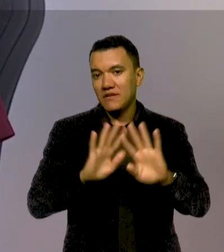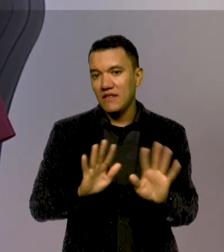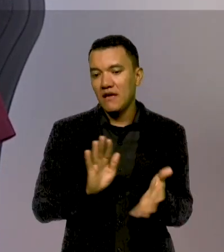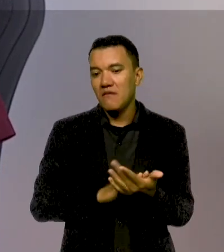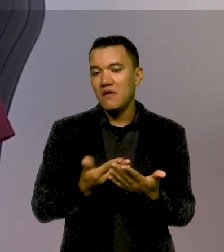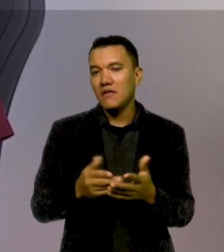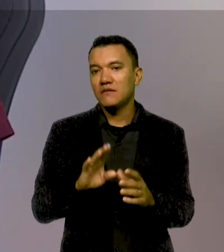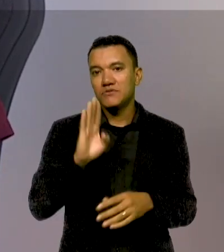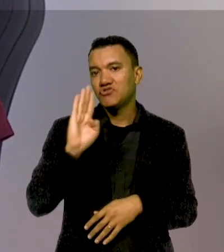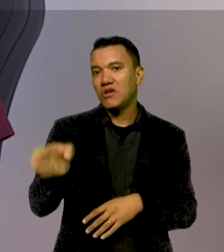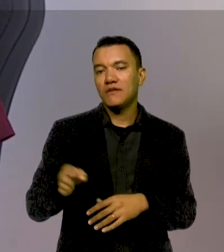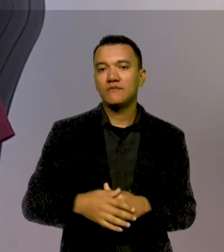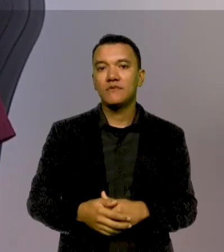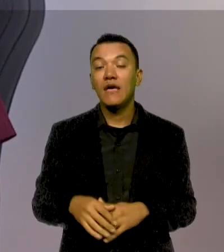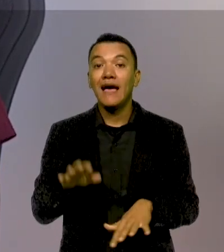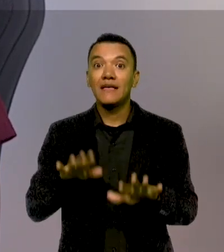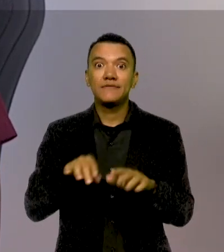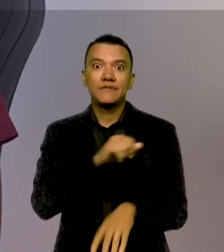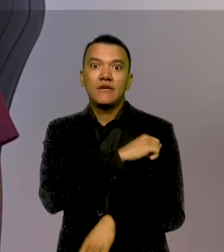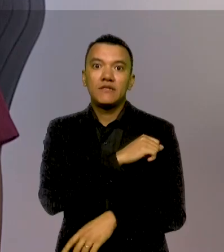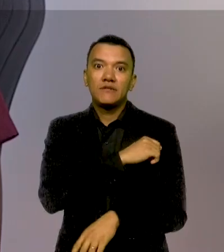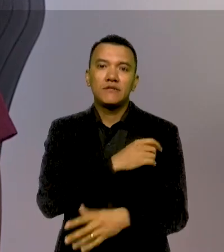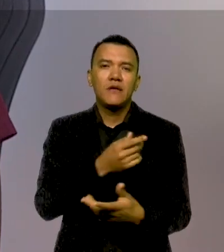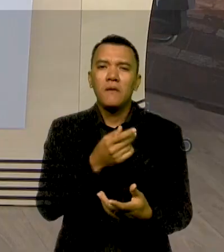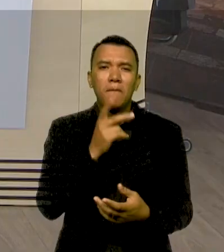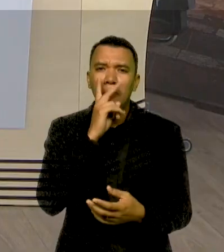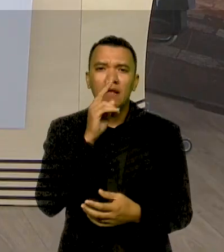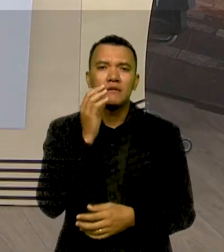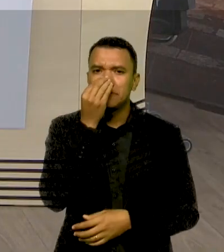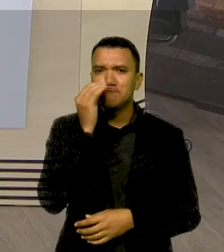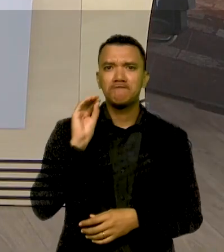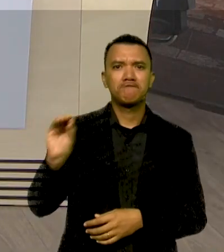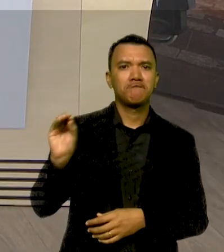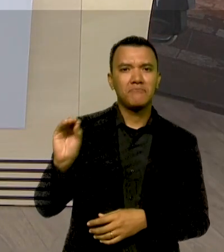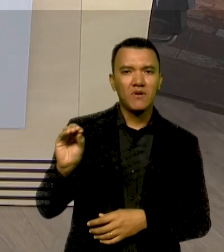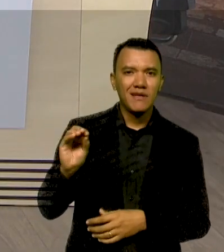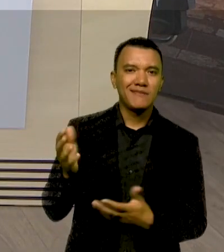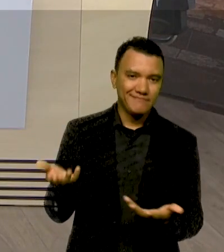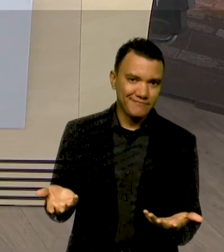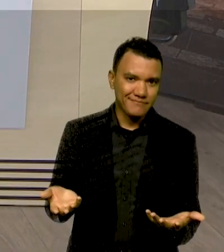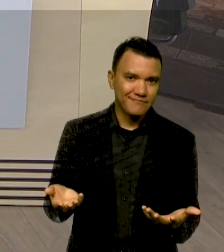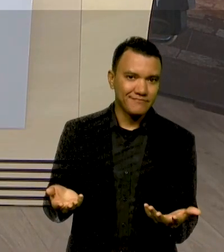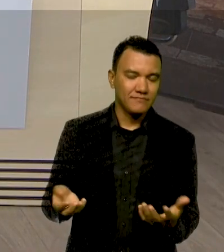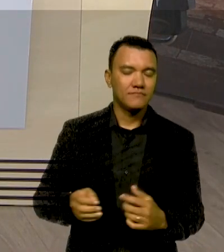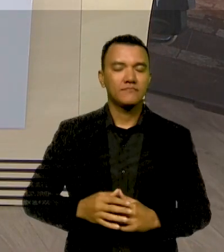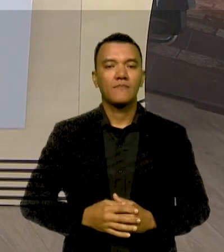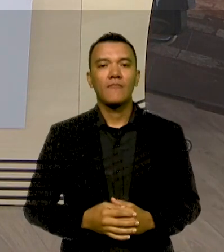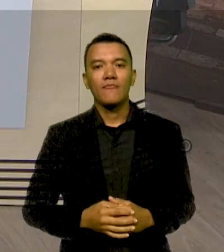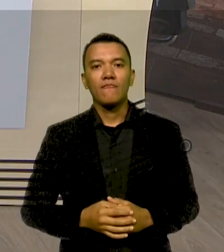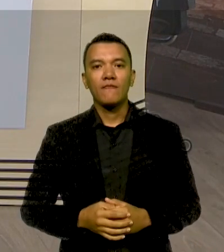e muitas vezes esse estudante ele fica, de certa forma, ignorado ali na sala de aula. E aí